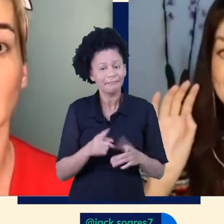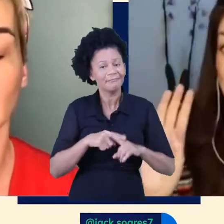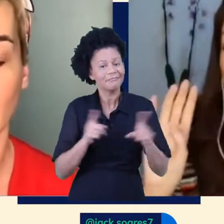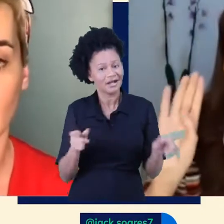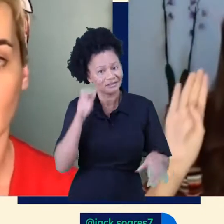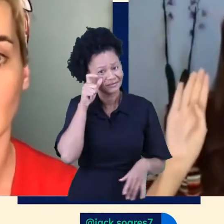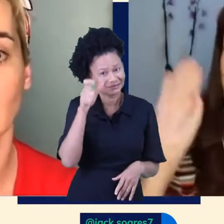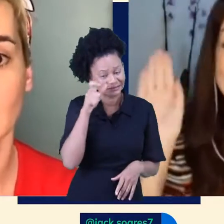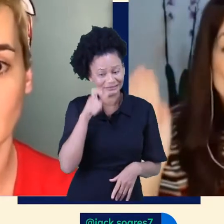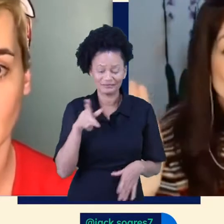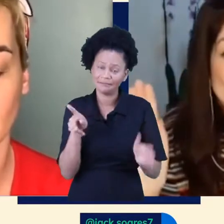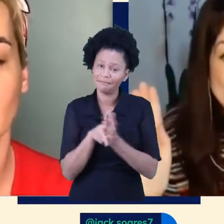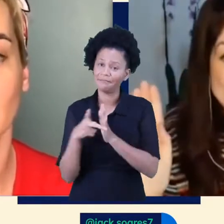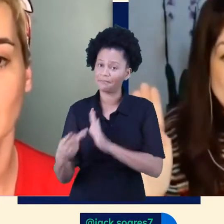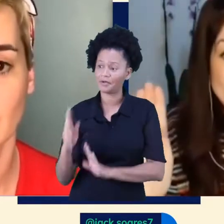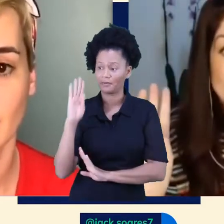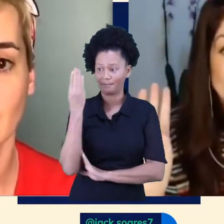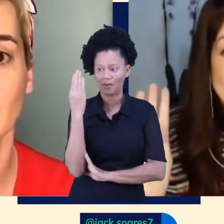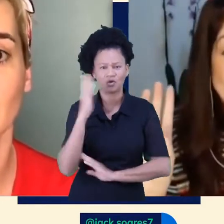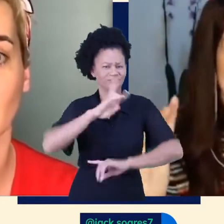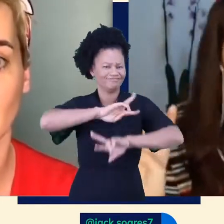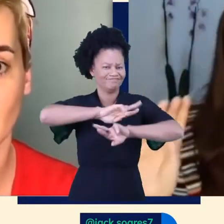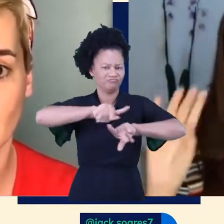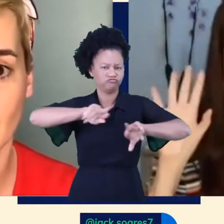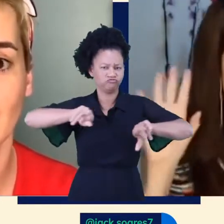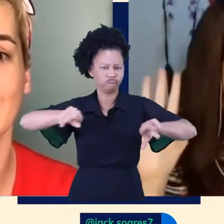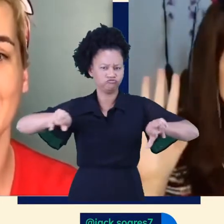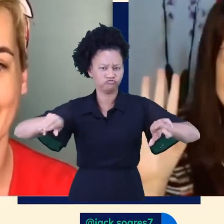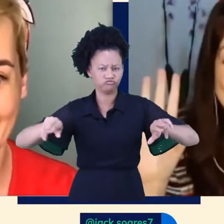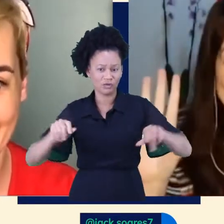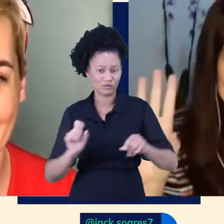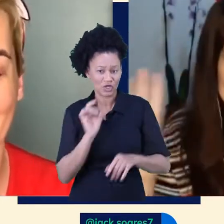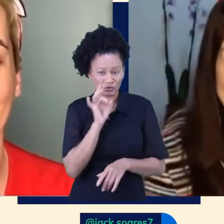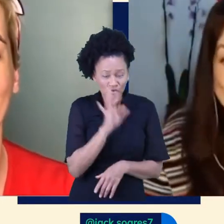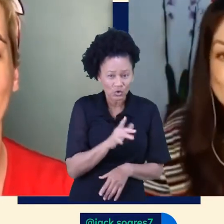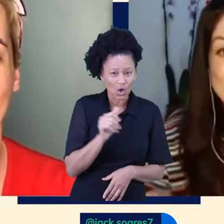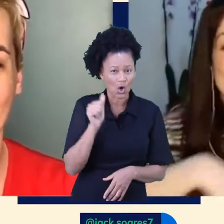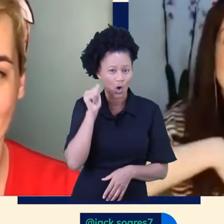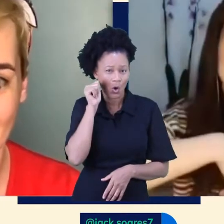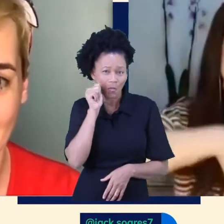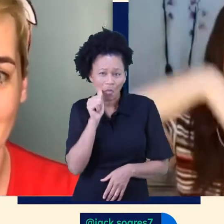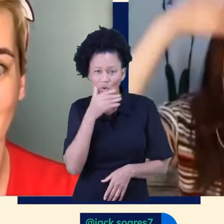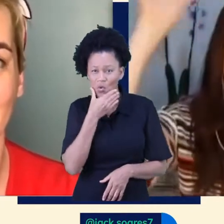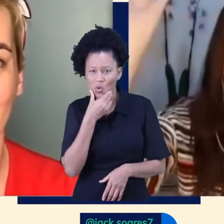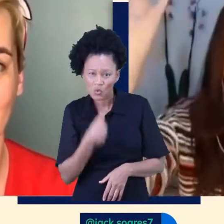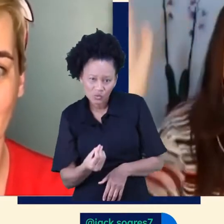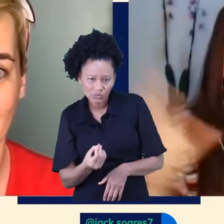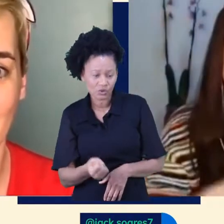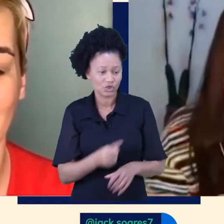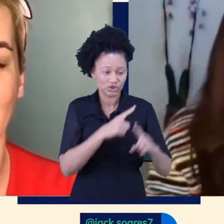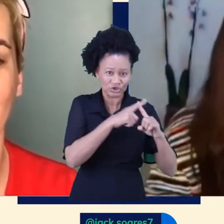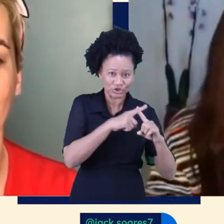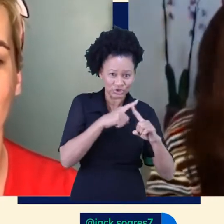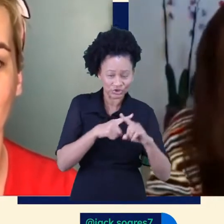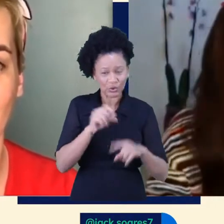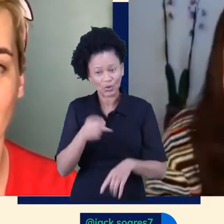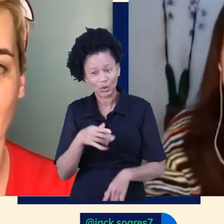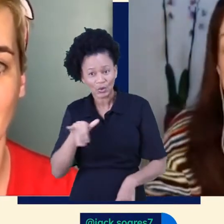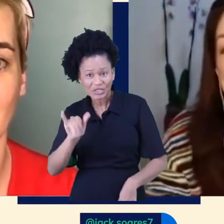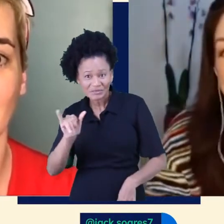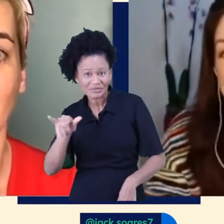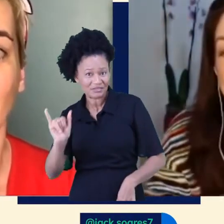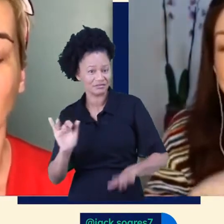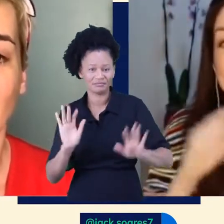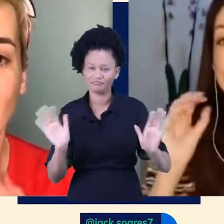diversa. Não é macho e fêmea, tá? Não é XX e XY. Inclusive, a genética, também é